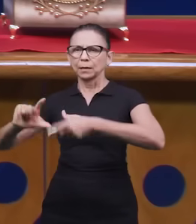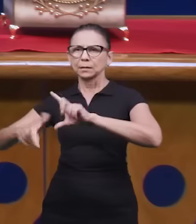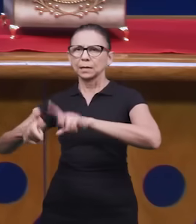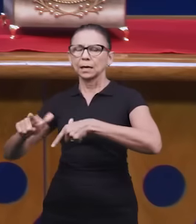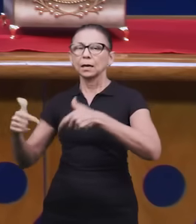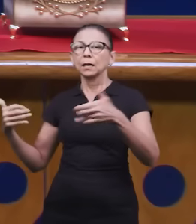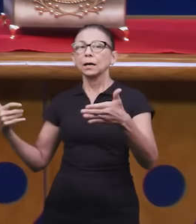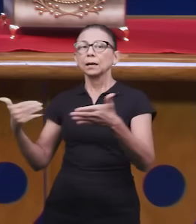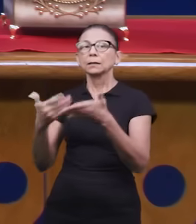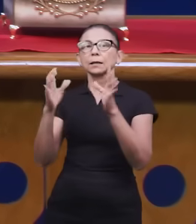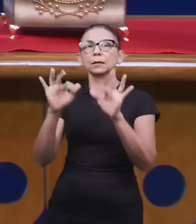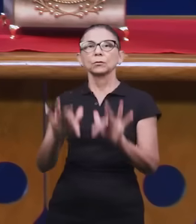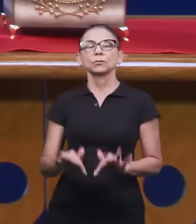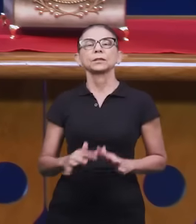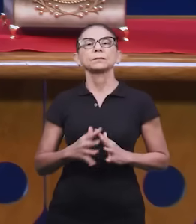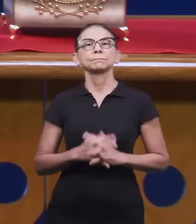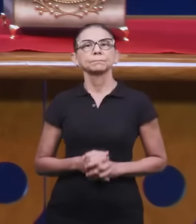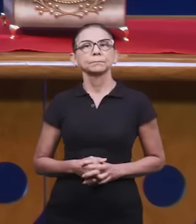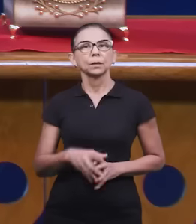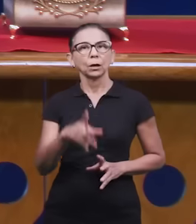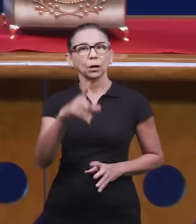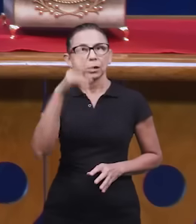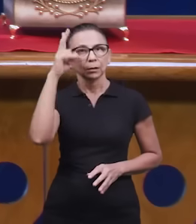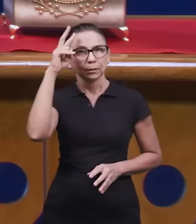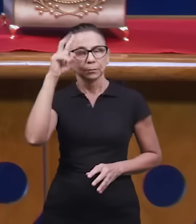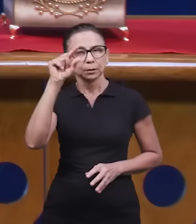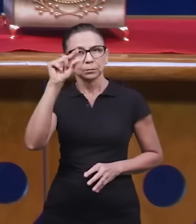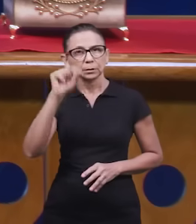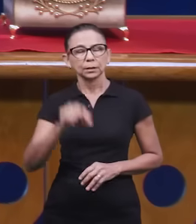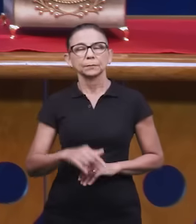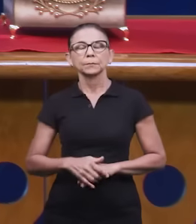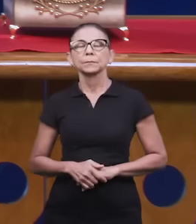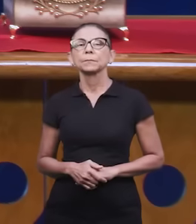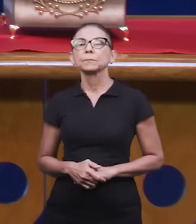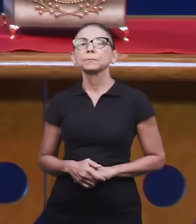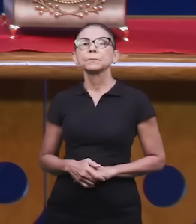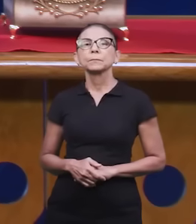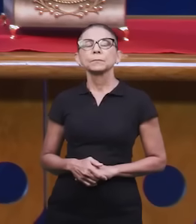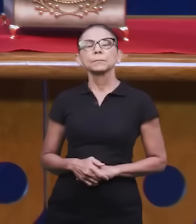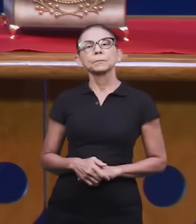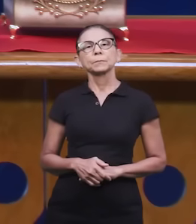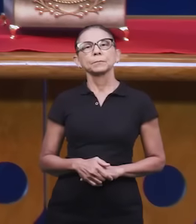sobre Israel até o fim. Lembrança, hein?